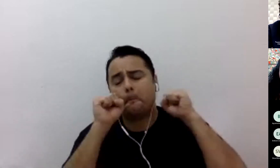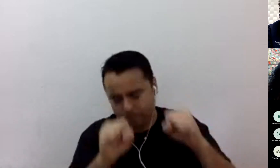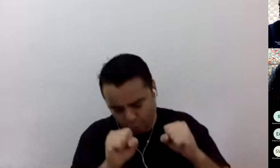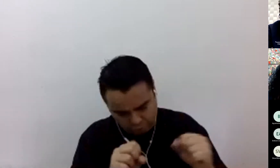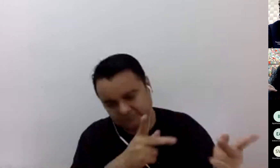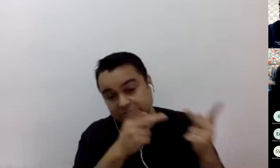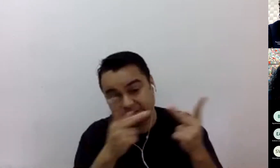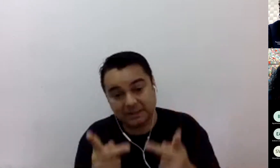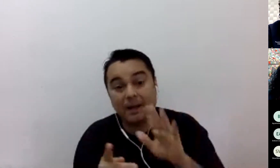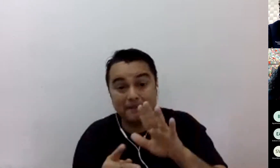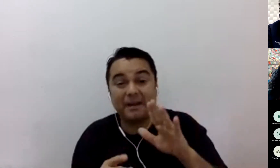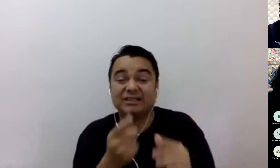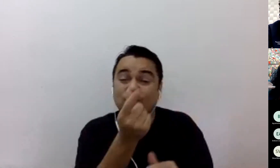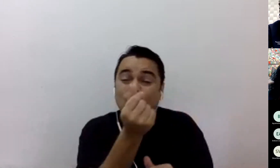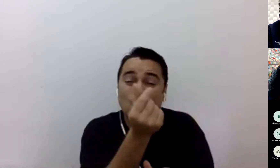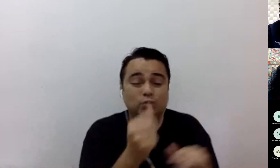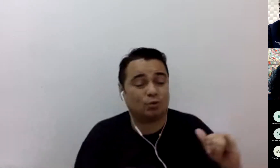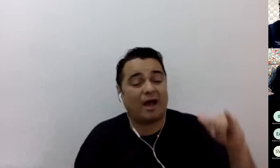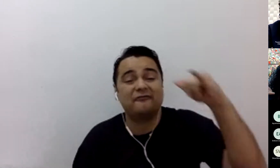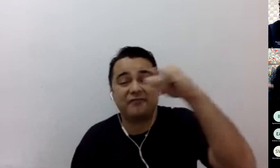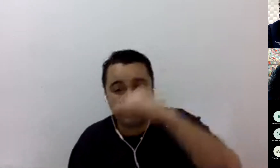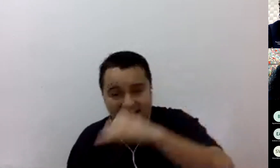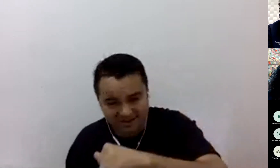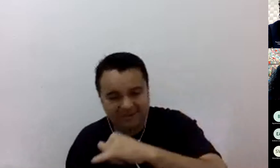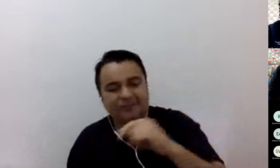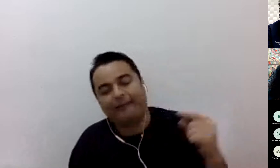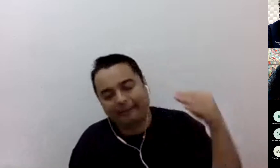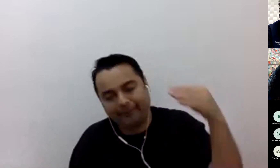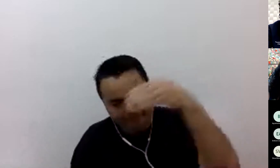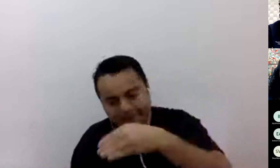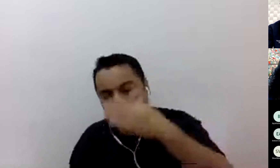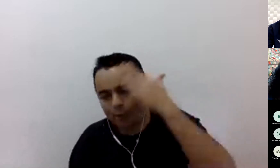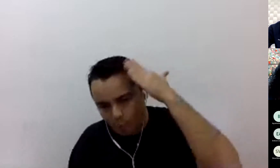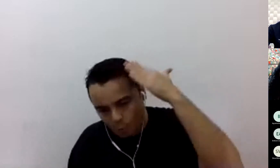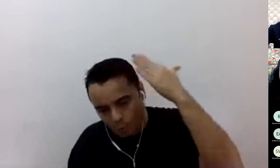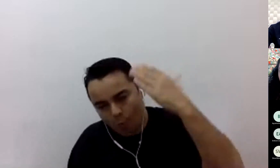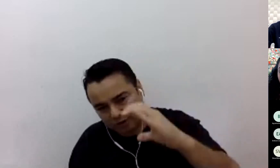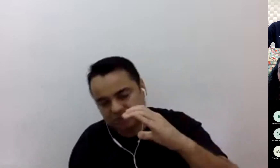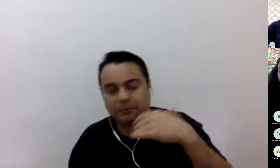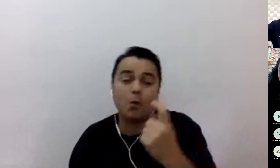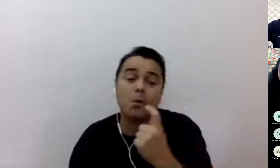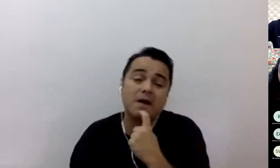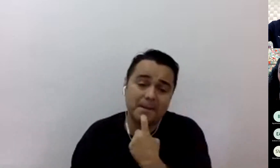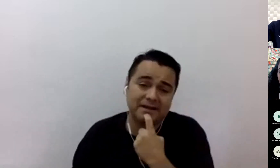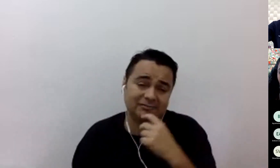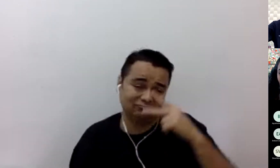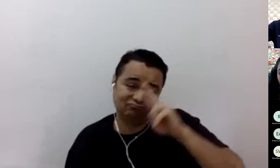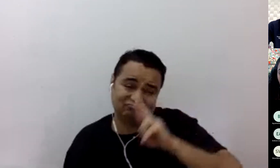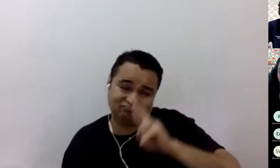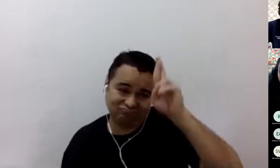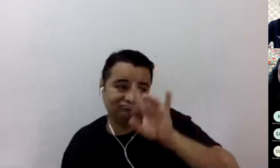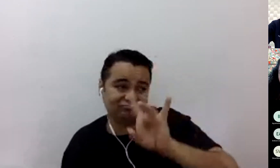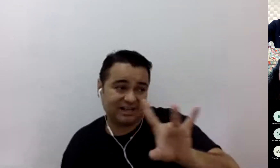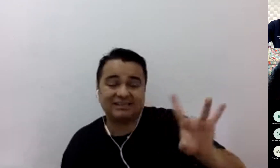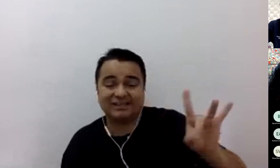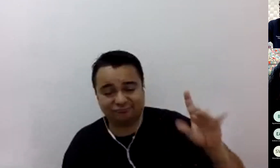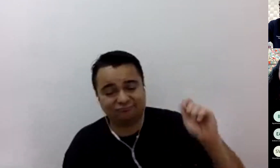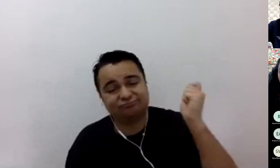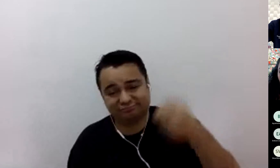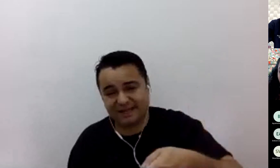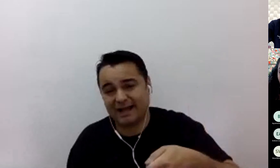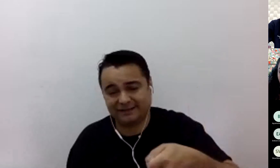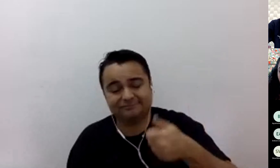que todo esse custo de deslocamento, né, até Curitiba, até Campinas, fica por responsabilidade de